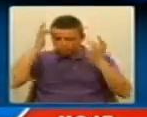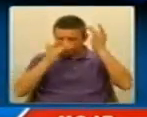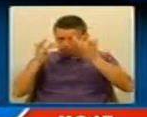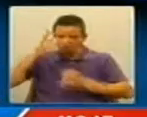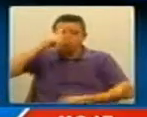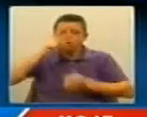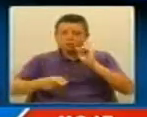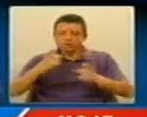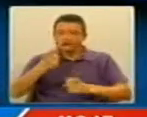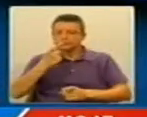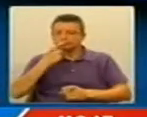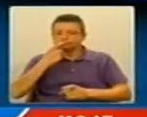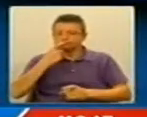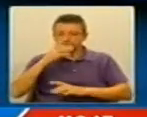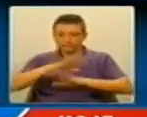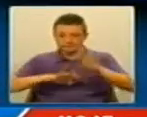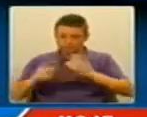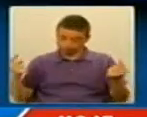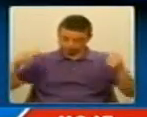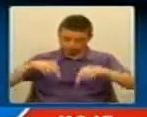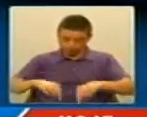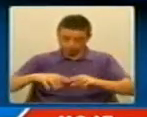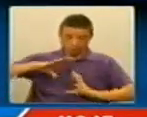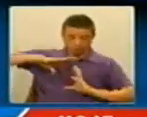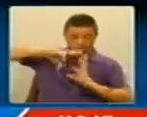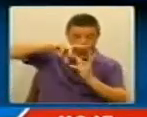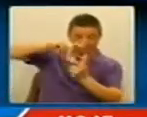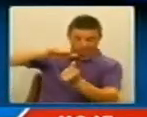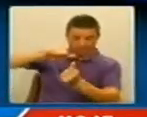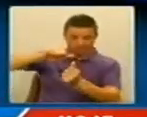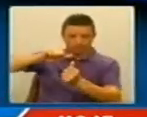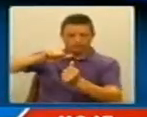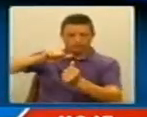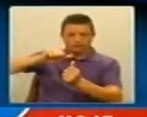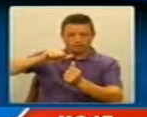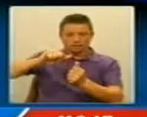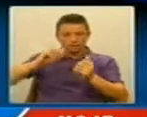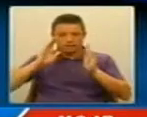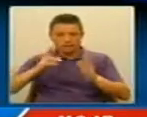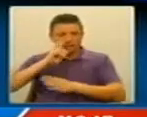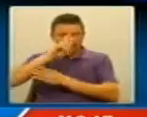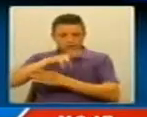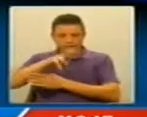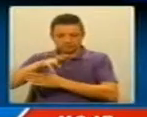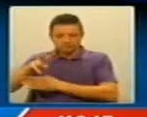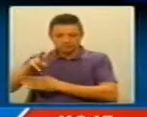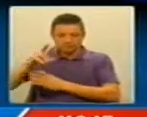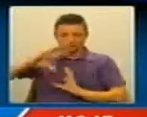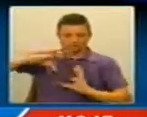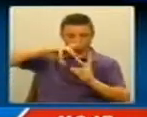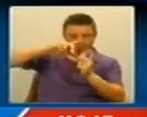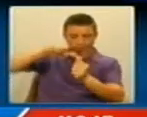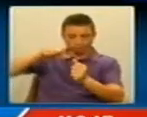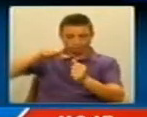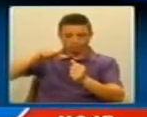que as rochas espaciais vêm fazer ao nosso planeta e, sobretudo, a periodicidade, precisamente, dessas visitas das rochas espaciais ao nosso planeta, diz-nos